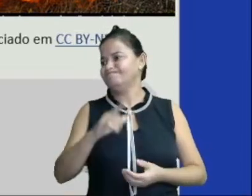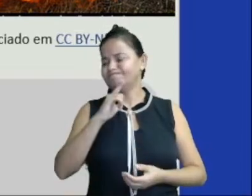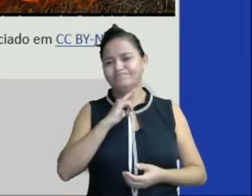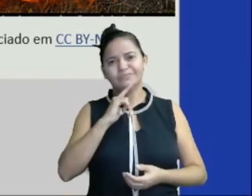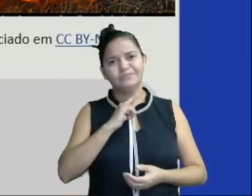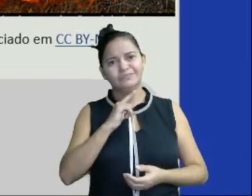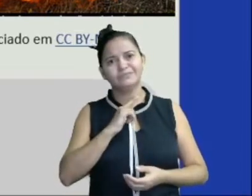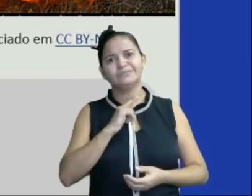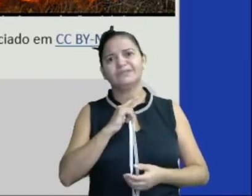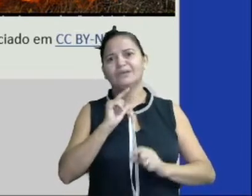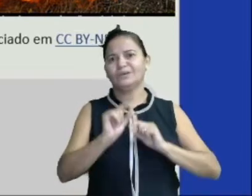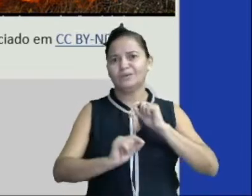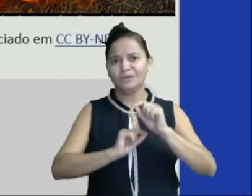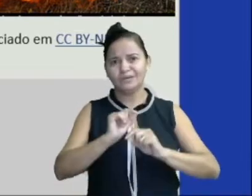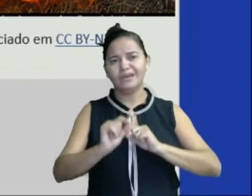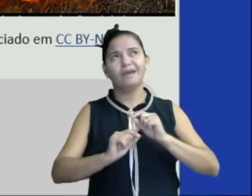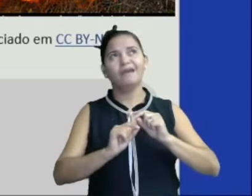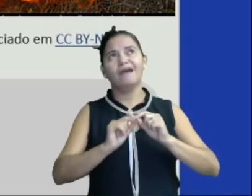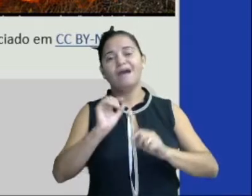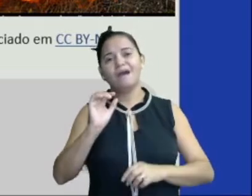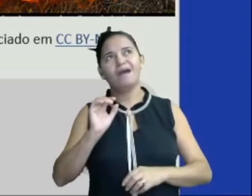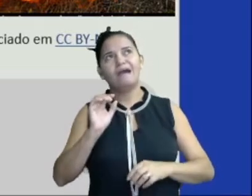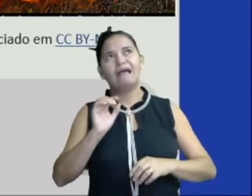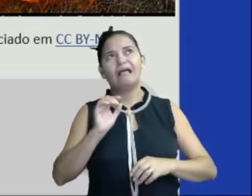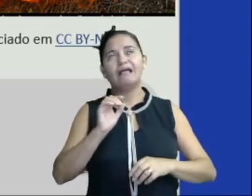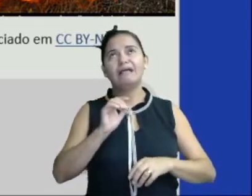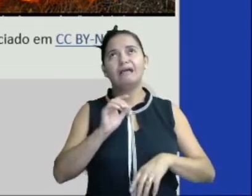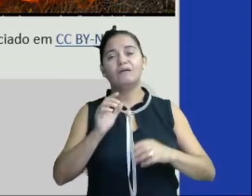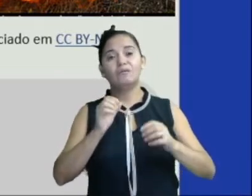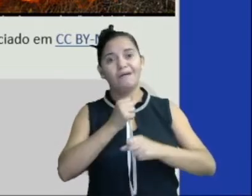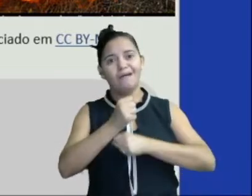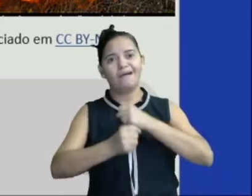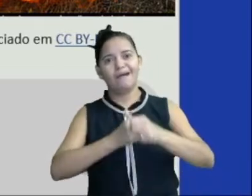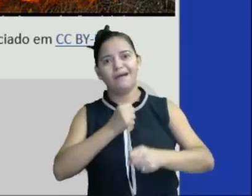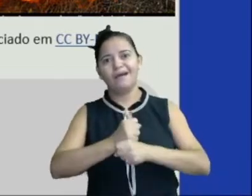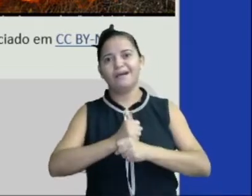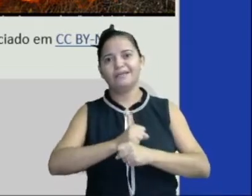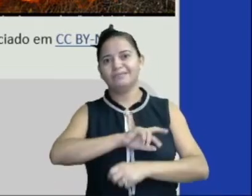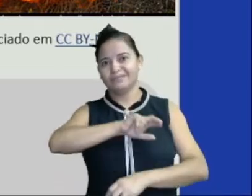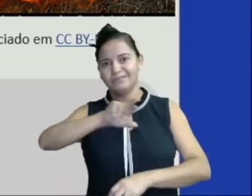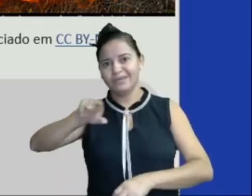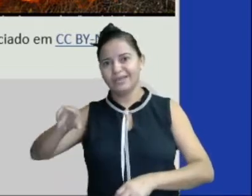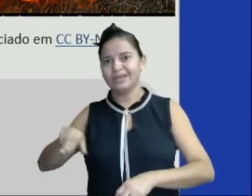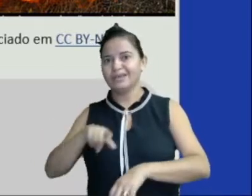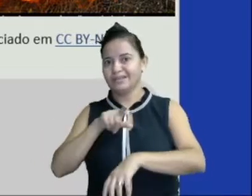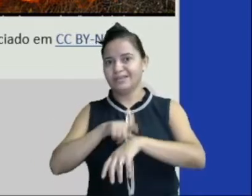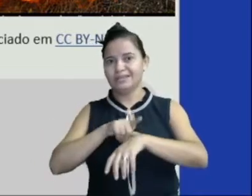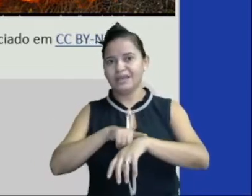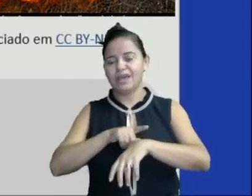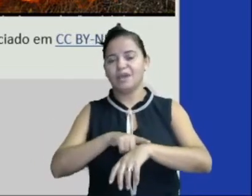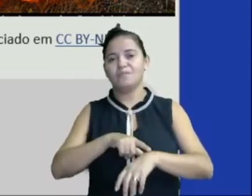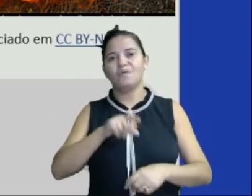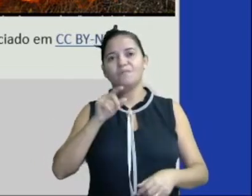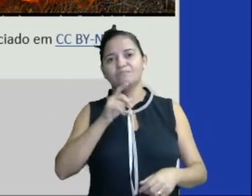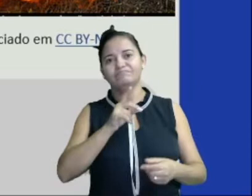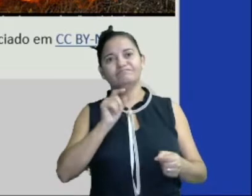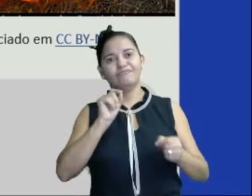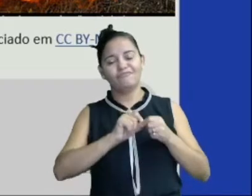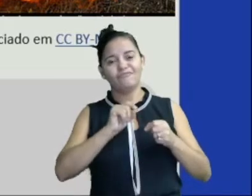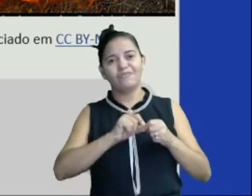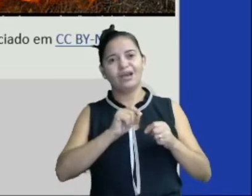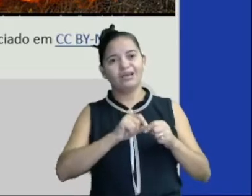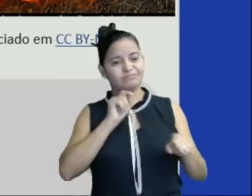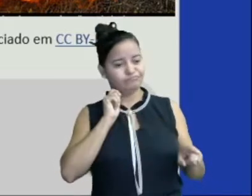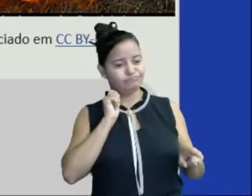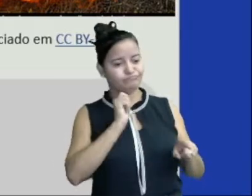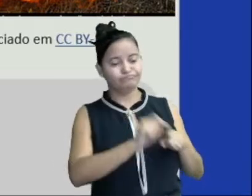têm em determinadas épocas do ano grande probabilidade de terem incêndios, né? Além disso, também